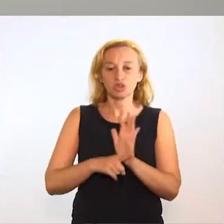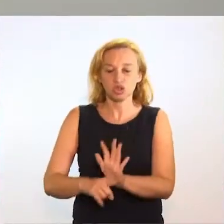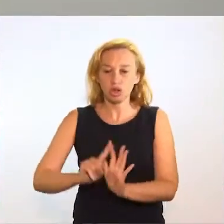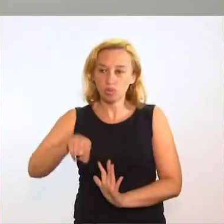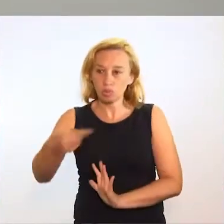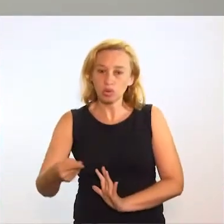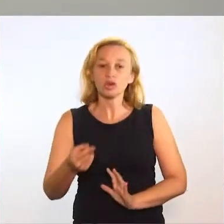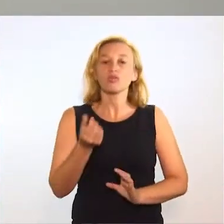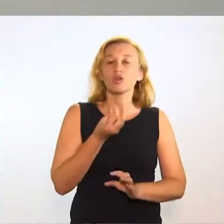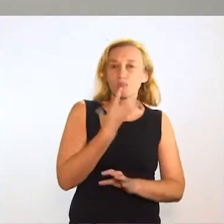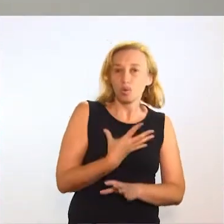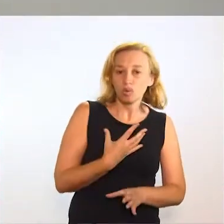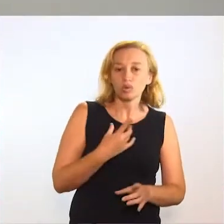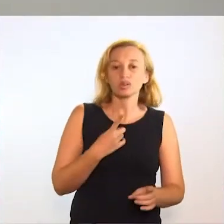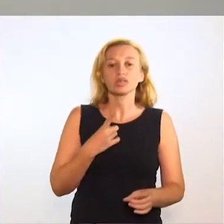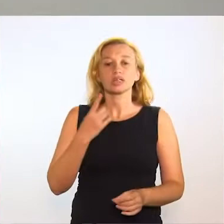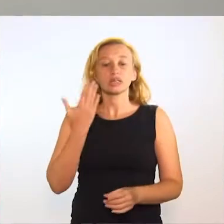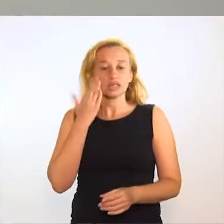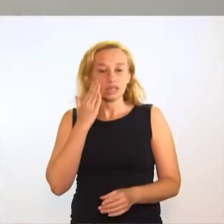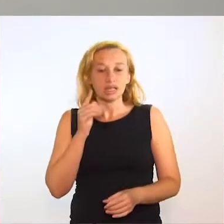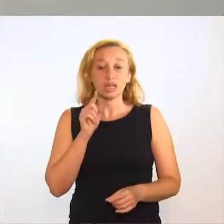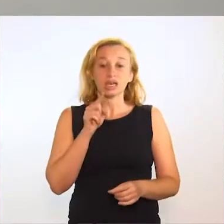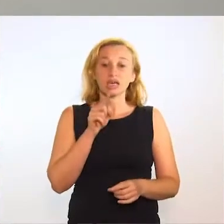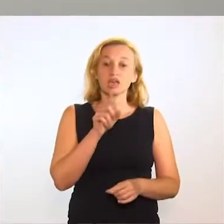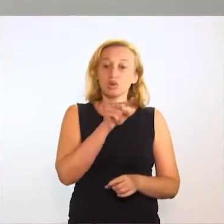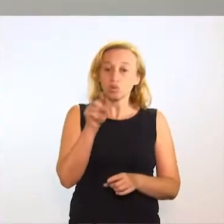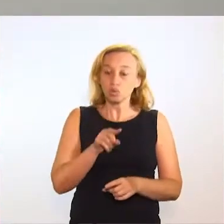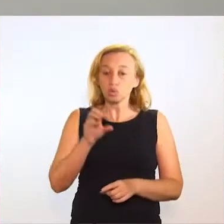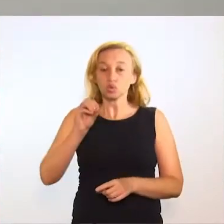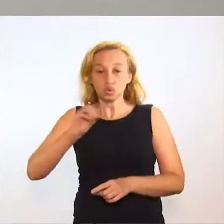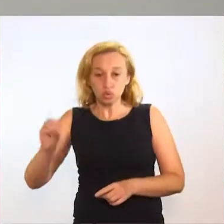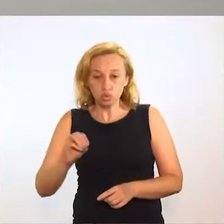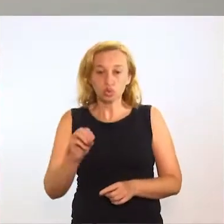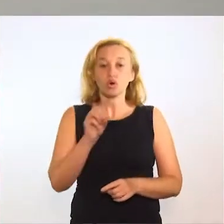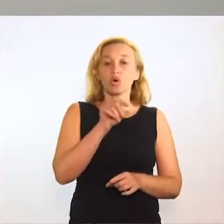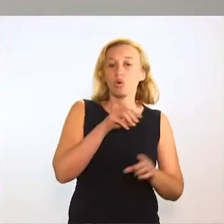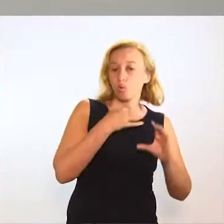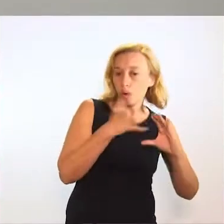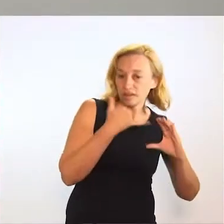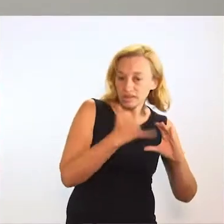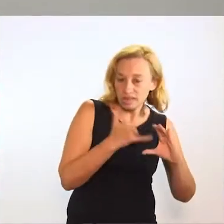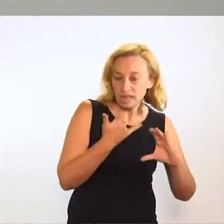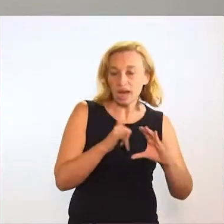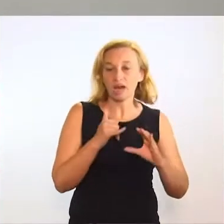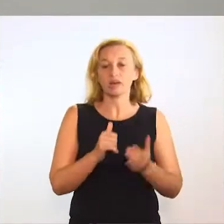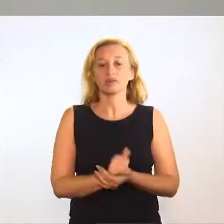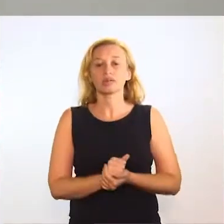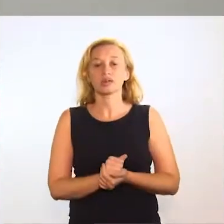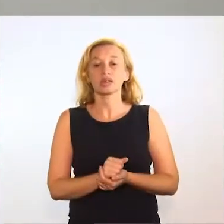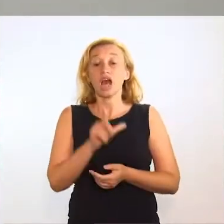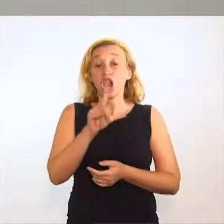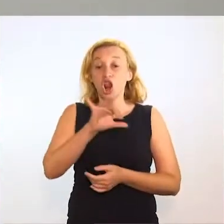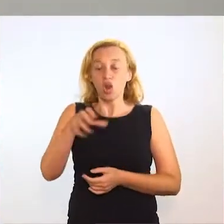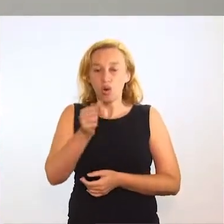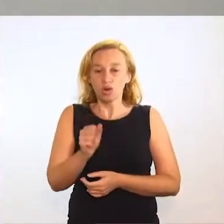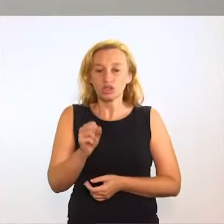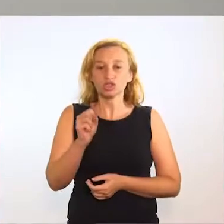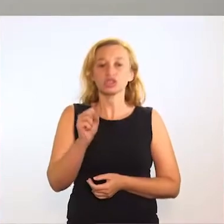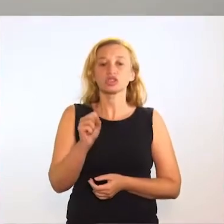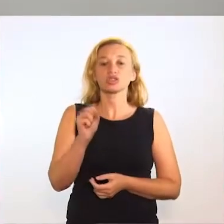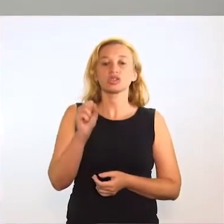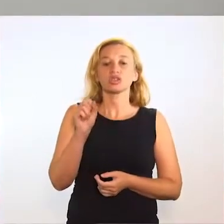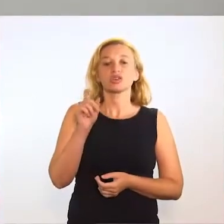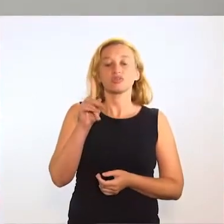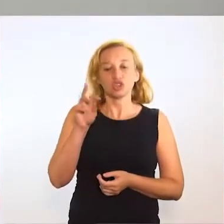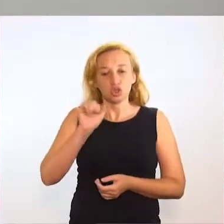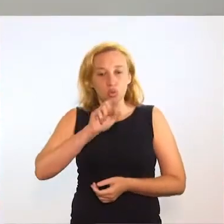reverter. Então, foi muito legal poder descobrir que essa ferramenta, a gente usou o Zoom, o WhatsApp como nunca, tivemos a loja virtual e ter que se adaptar